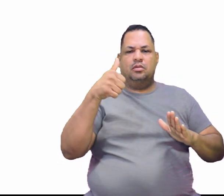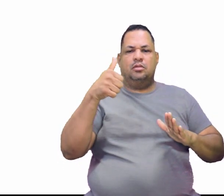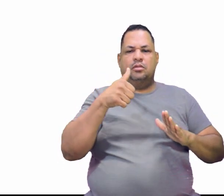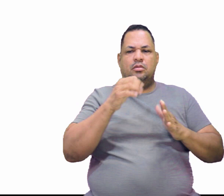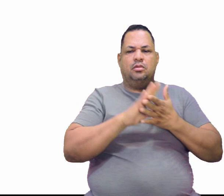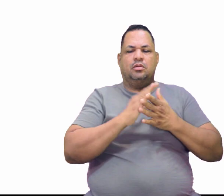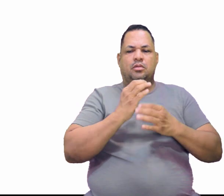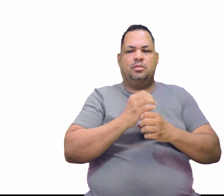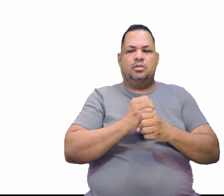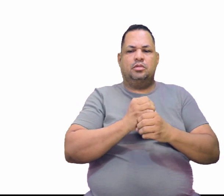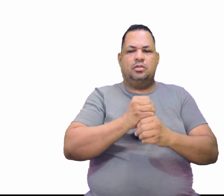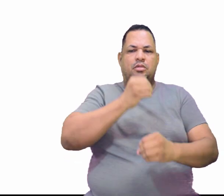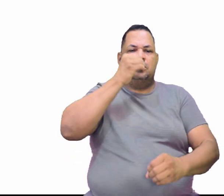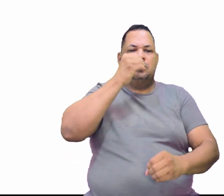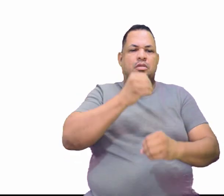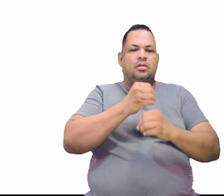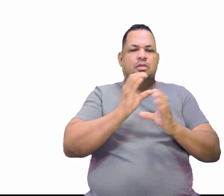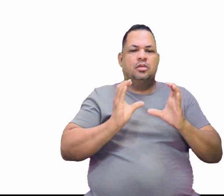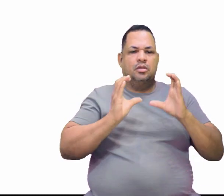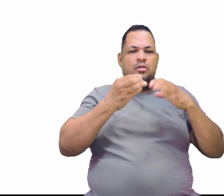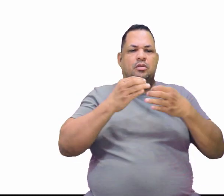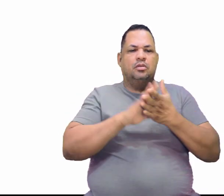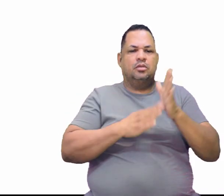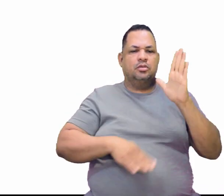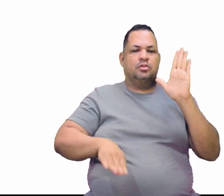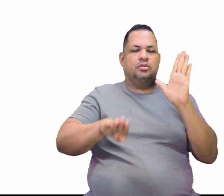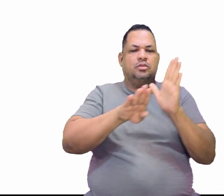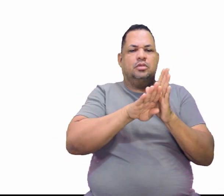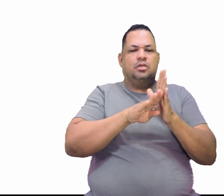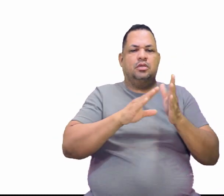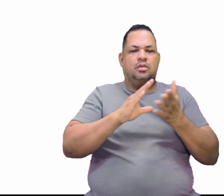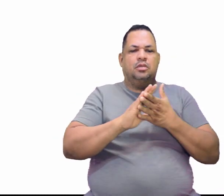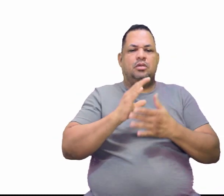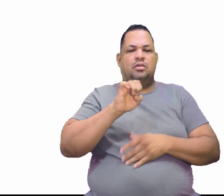de engenheiros irá chegar em Santo Antônio em